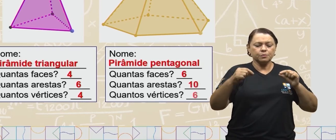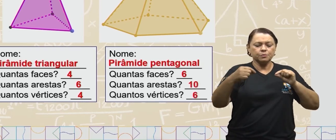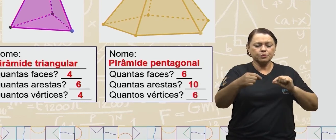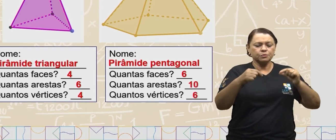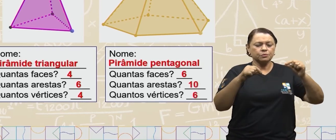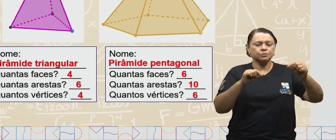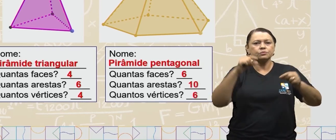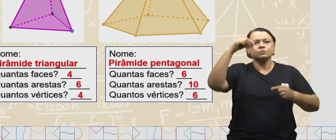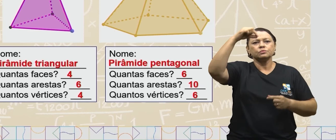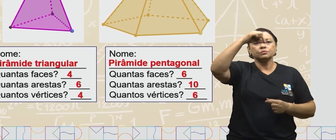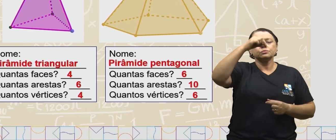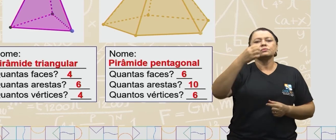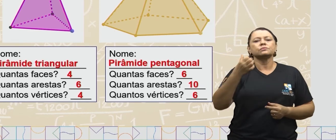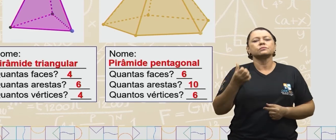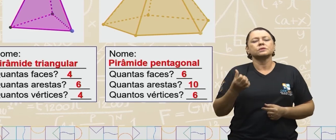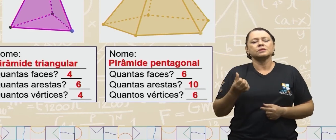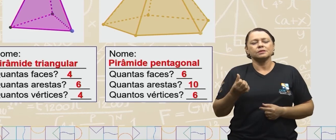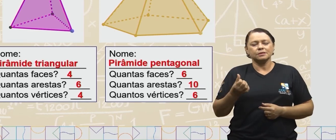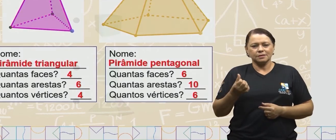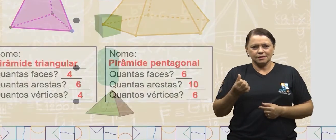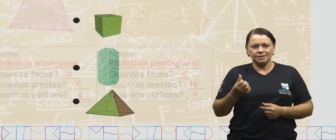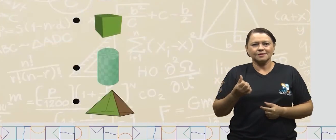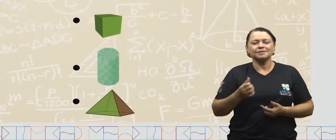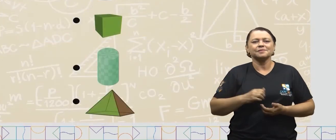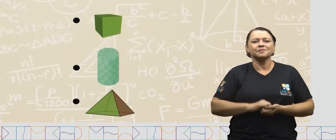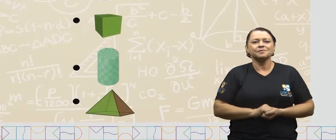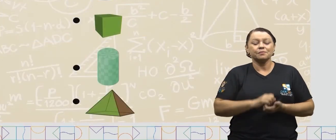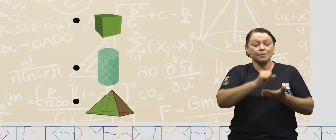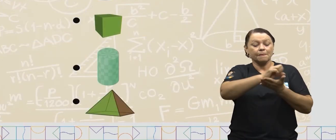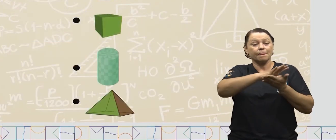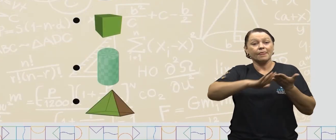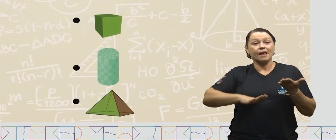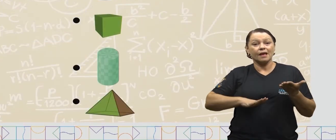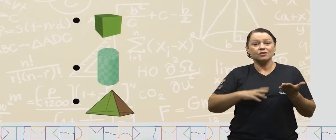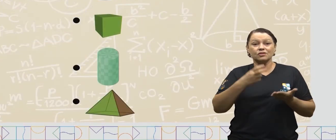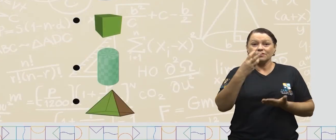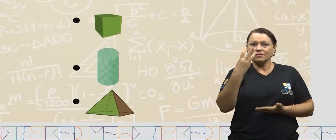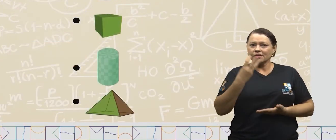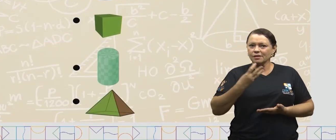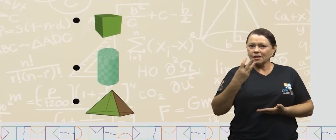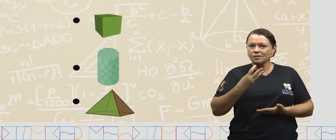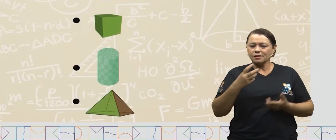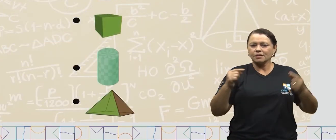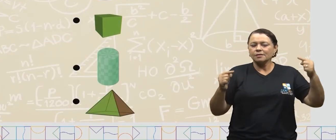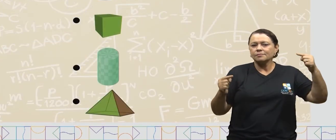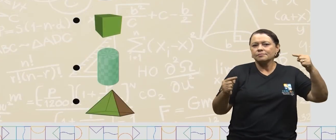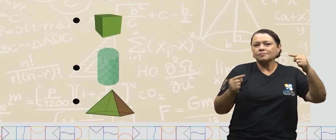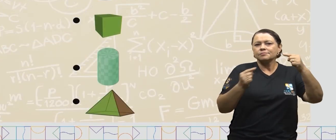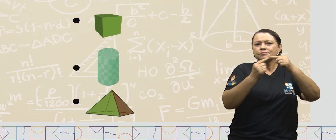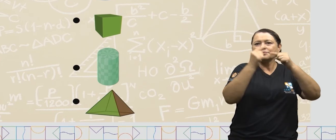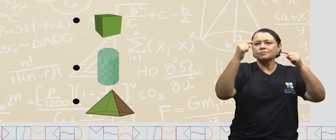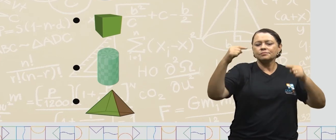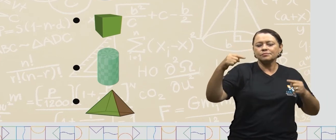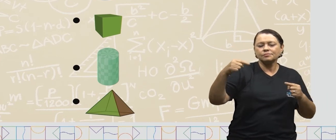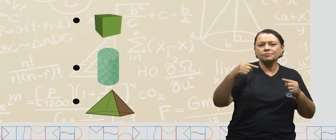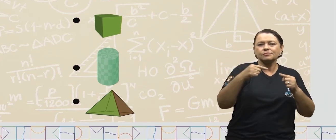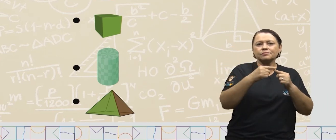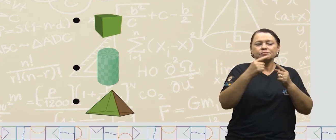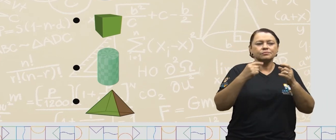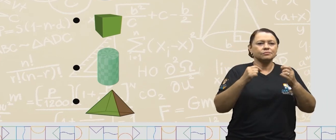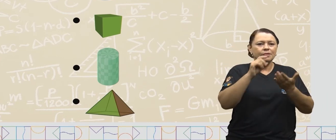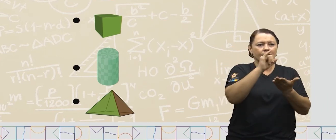vértices? Tem 6 vértices. Muito bem. Atividade número 3. Ligue as imagens